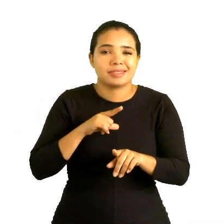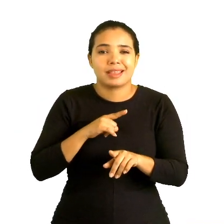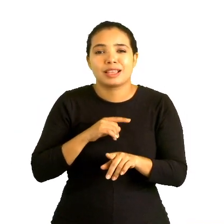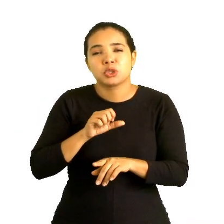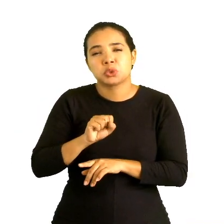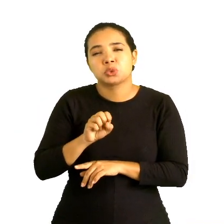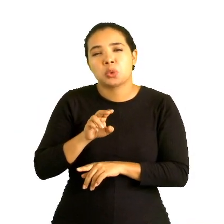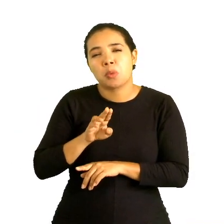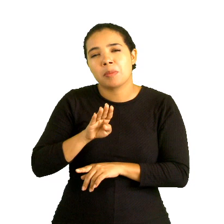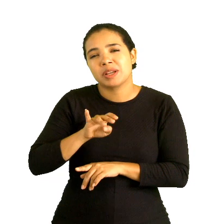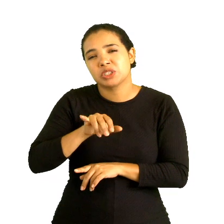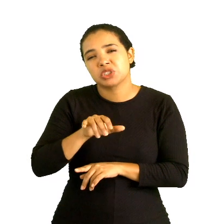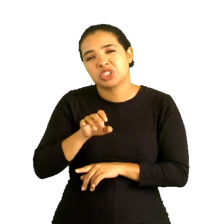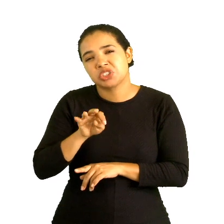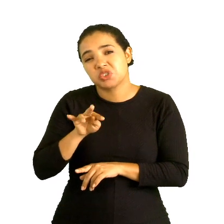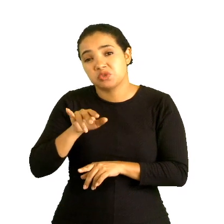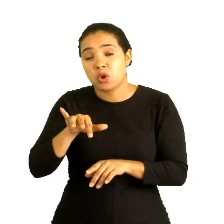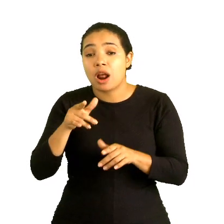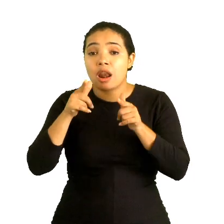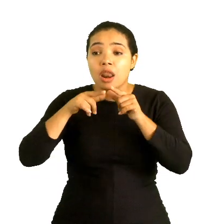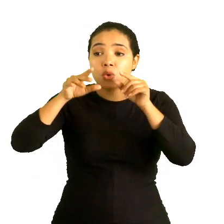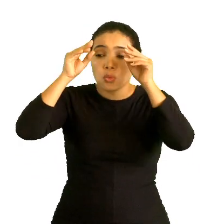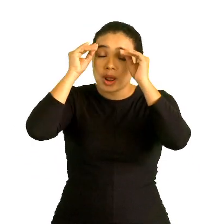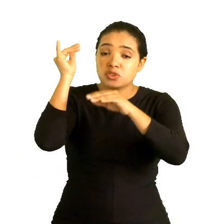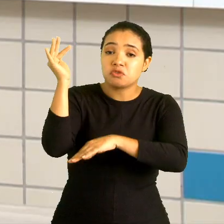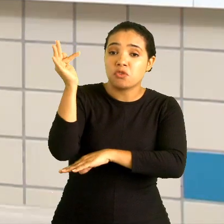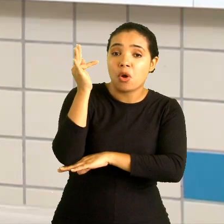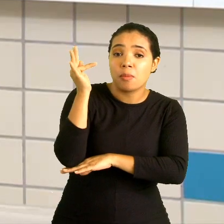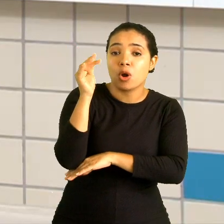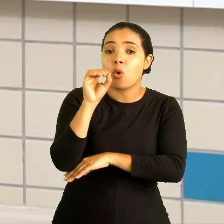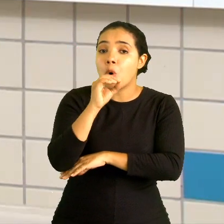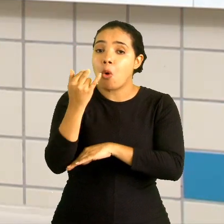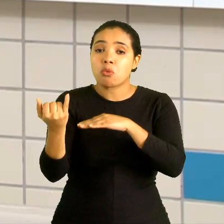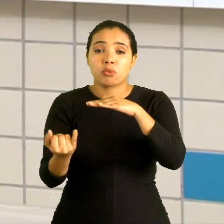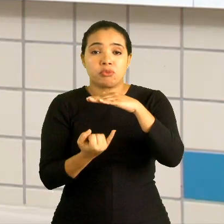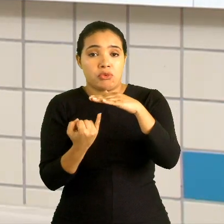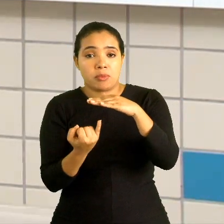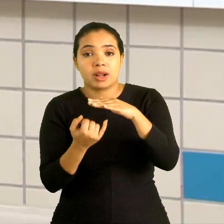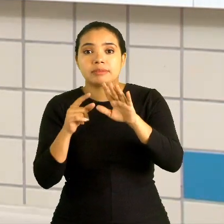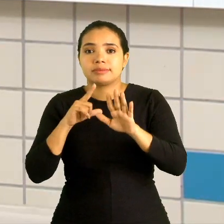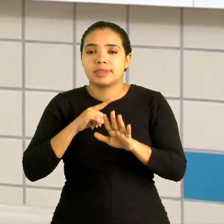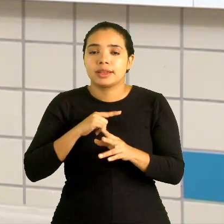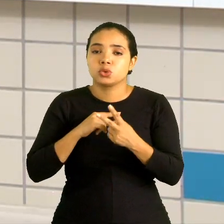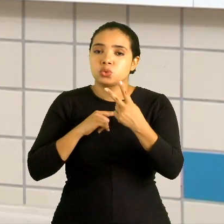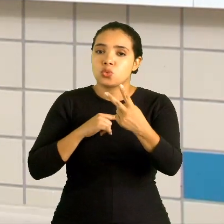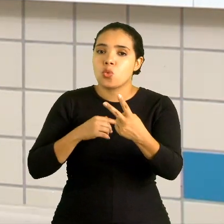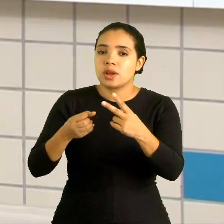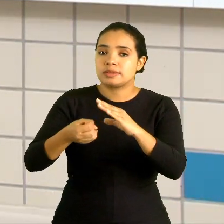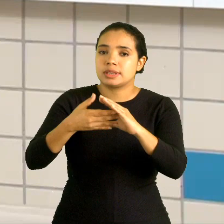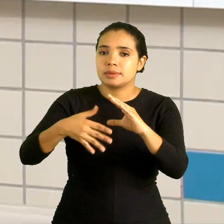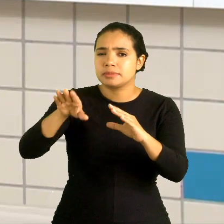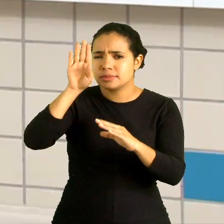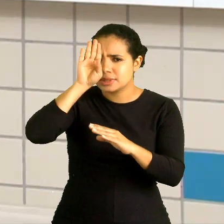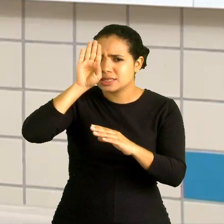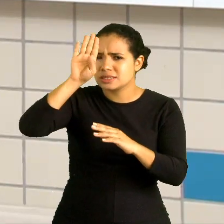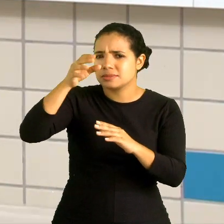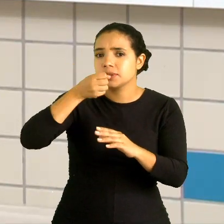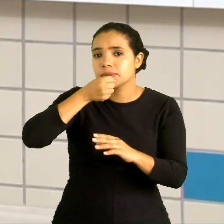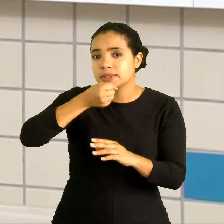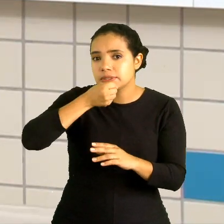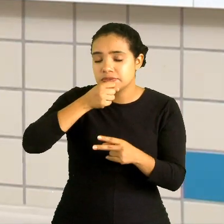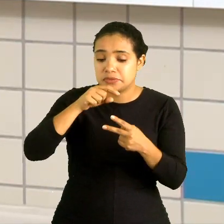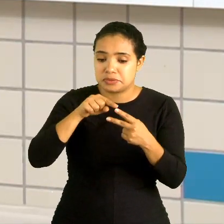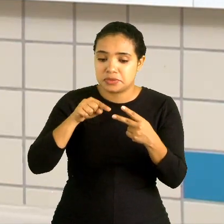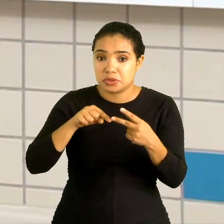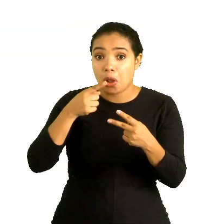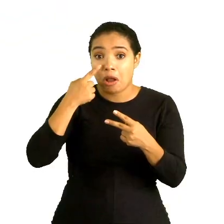pode mesclar a linguagem formal e informal. Existem duas características principais na entrevista.